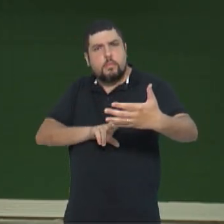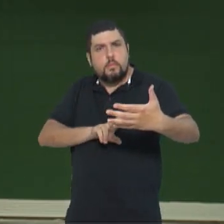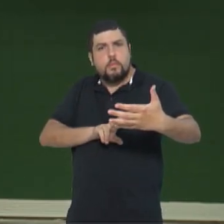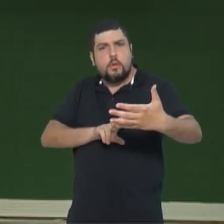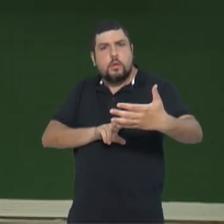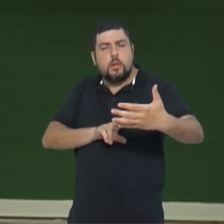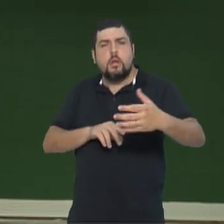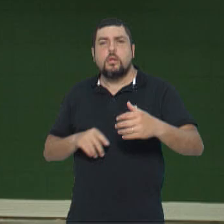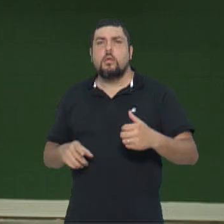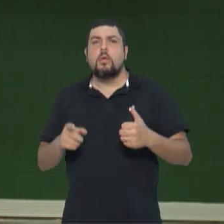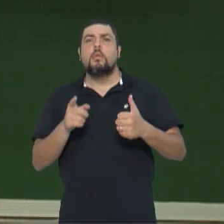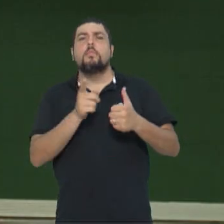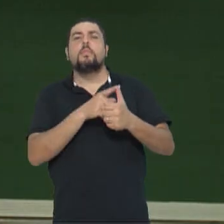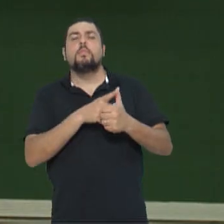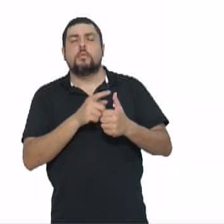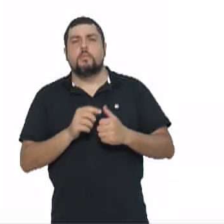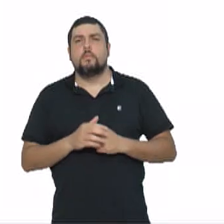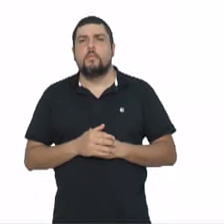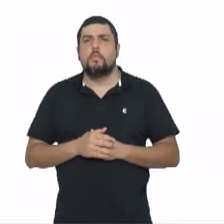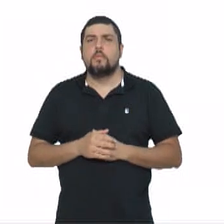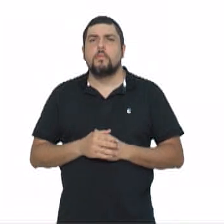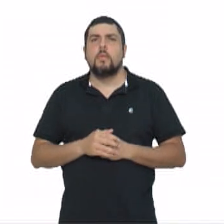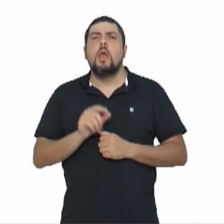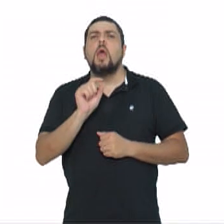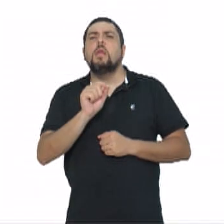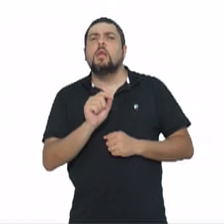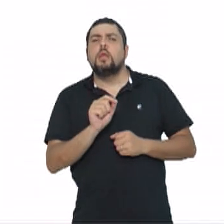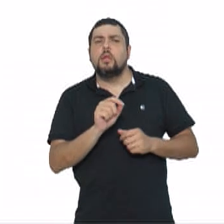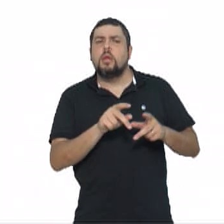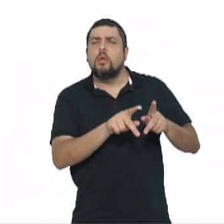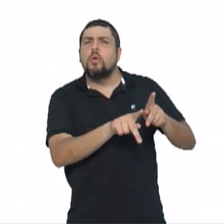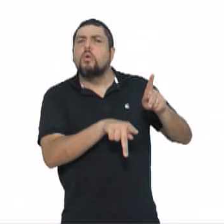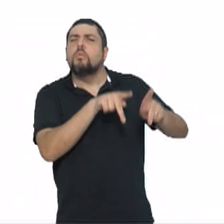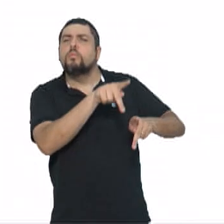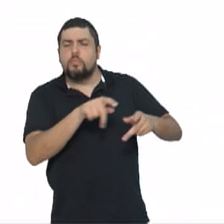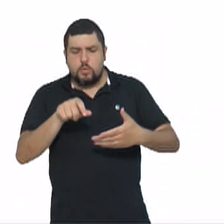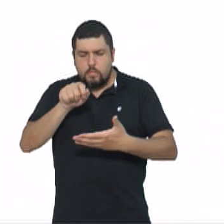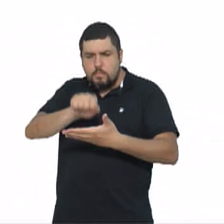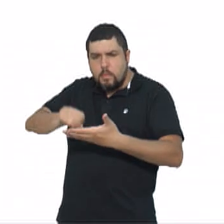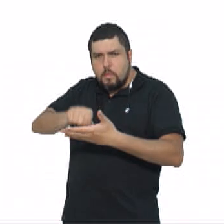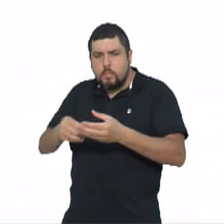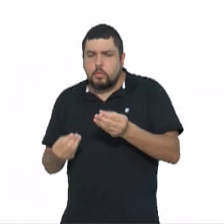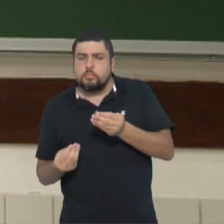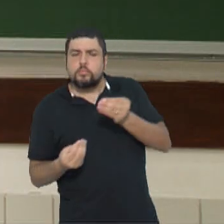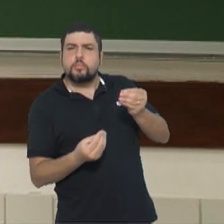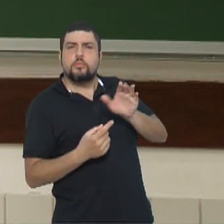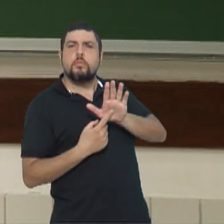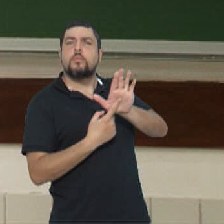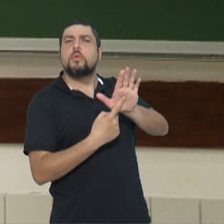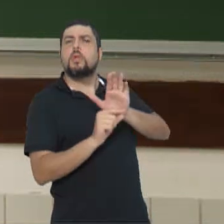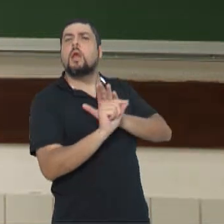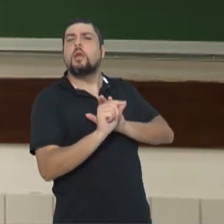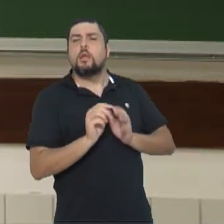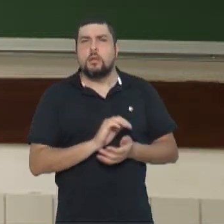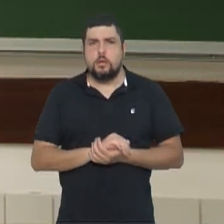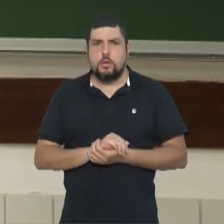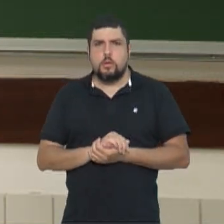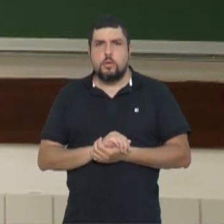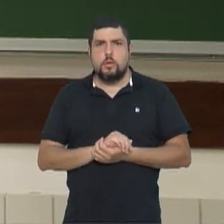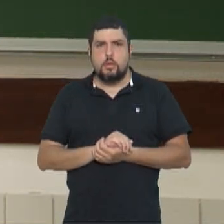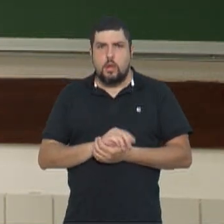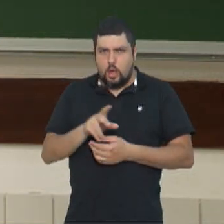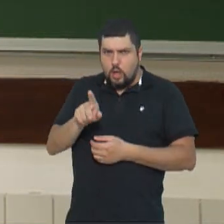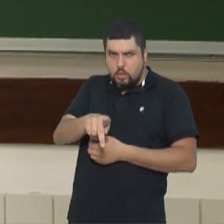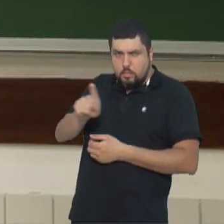resenha. Primeira coisa que você vai observar: qual que é o público leitor do texto? É para o professor? Ah, não. De repente, o